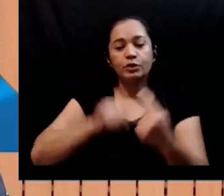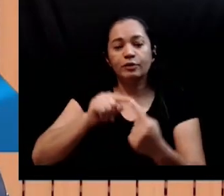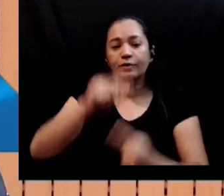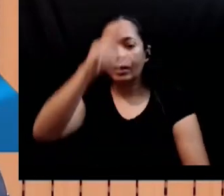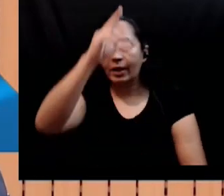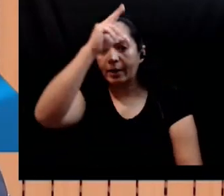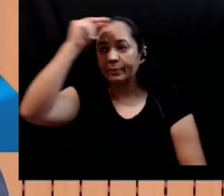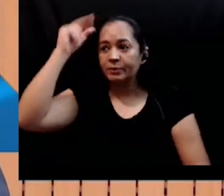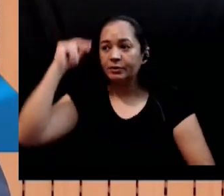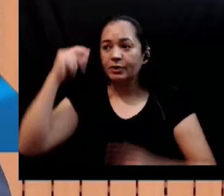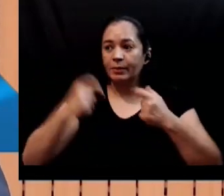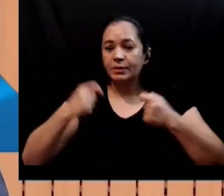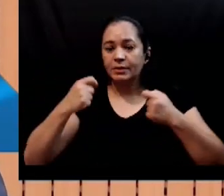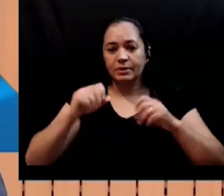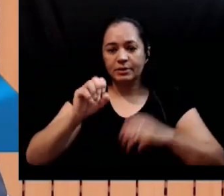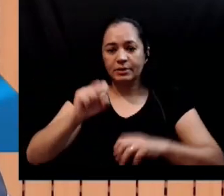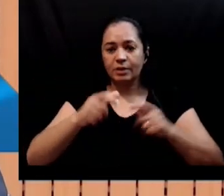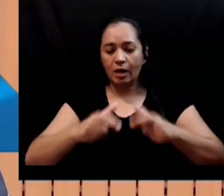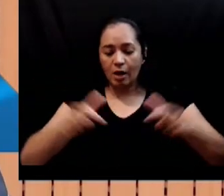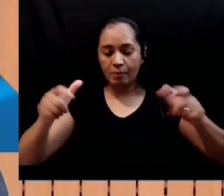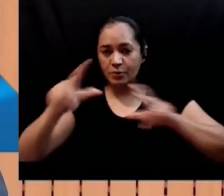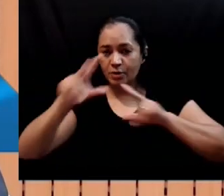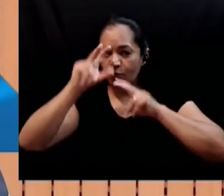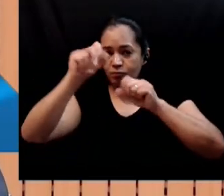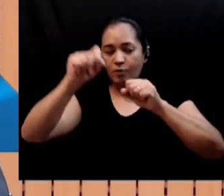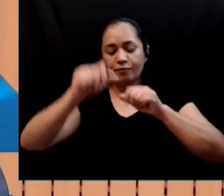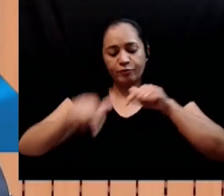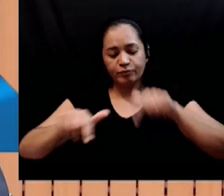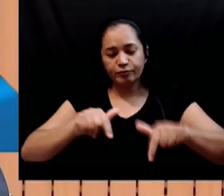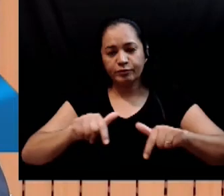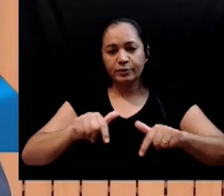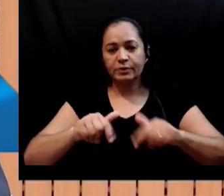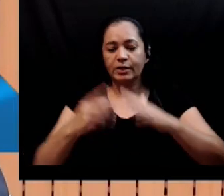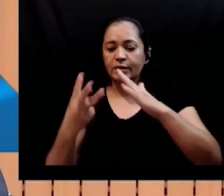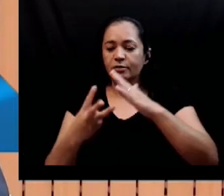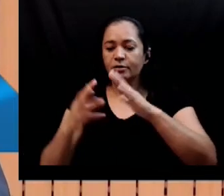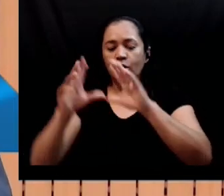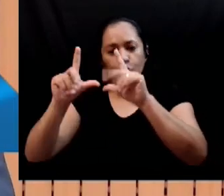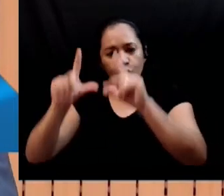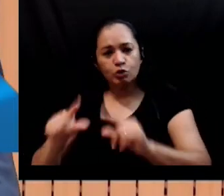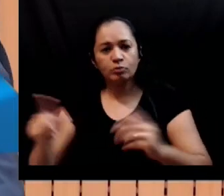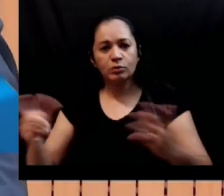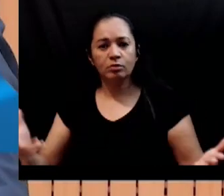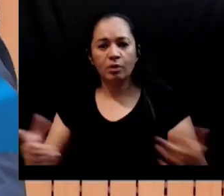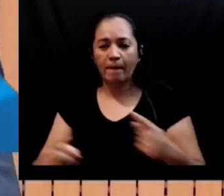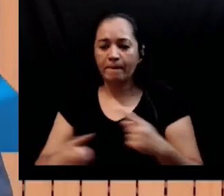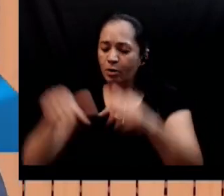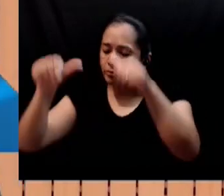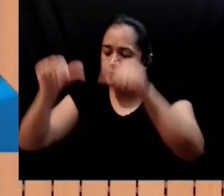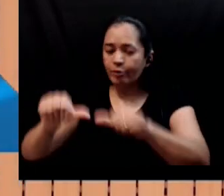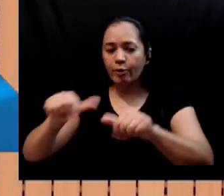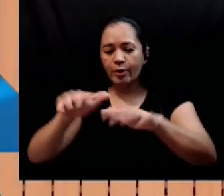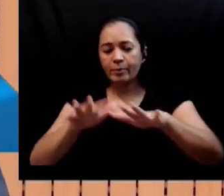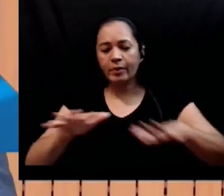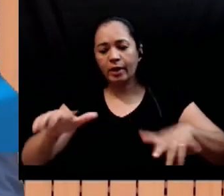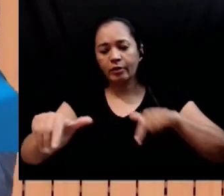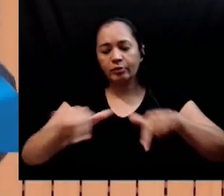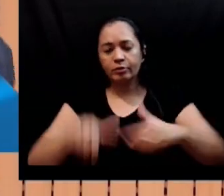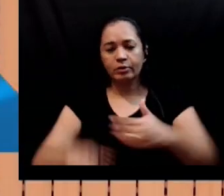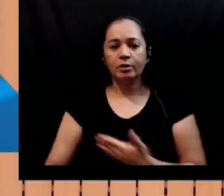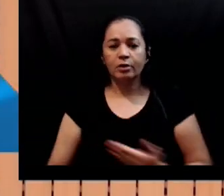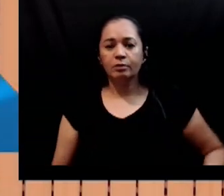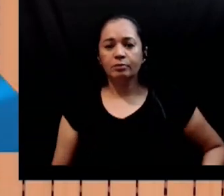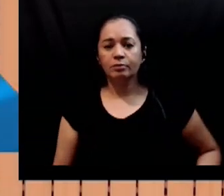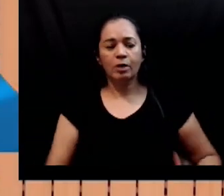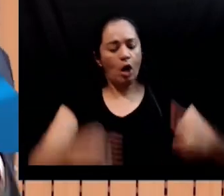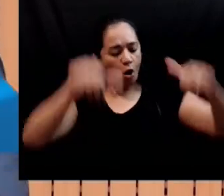sua força de trabalho, dar um freio às terceirizações, que são péssimas para o serviço público, que são péssimas para